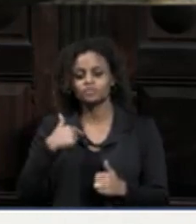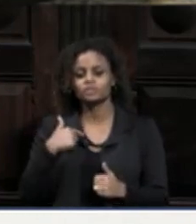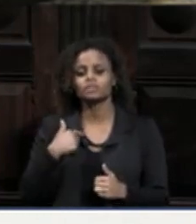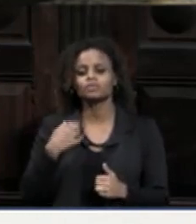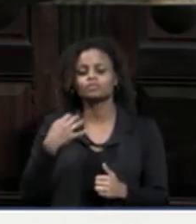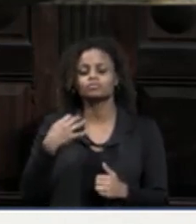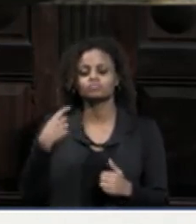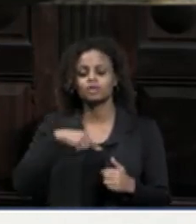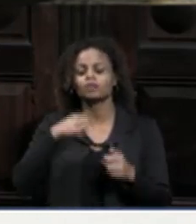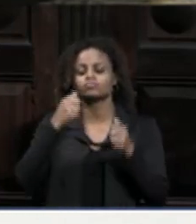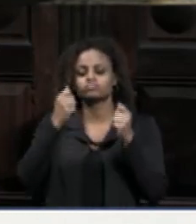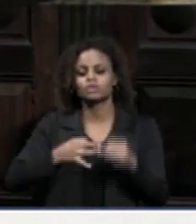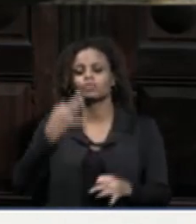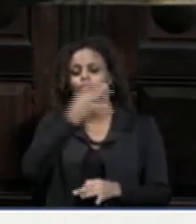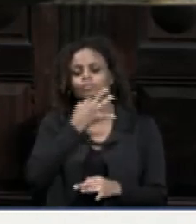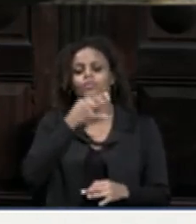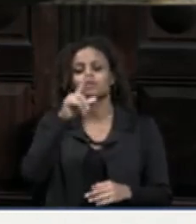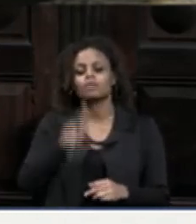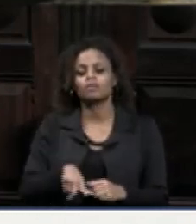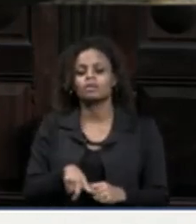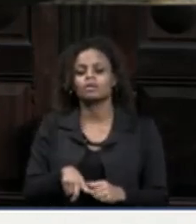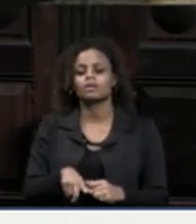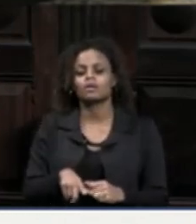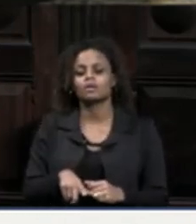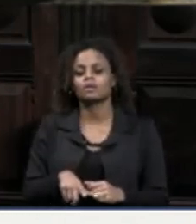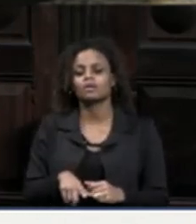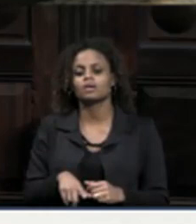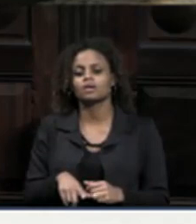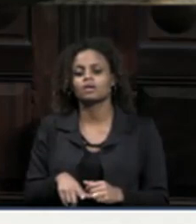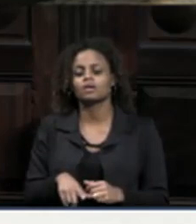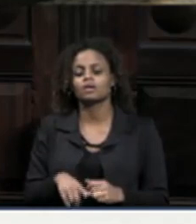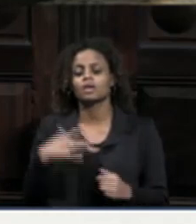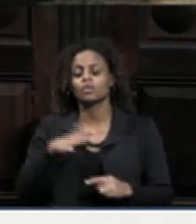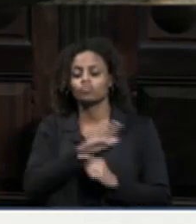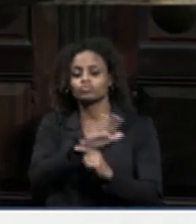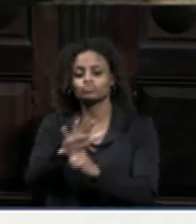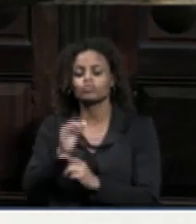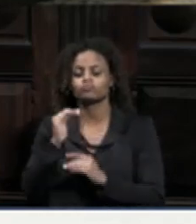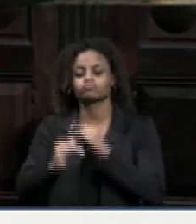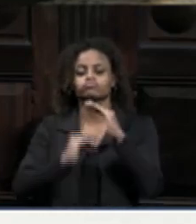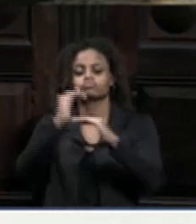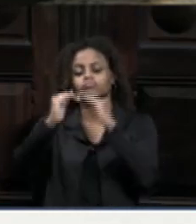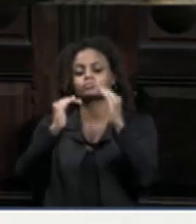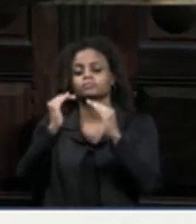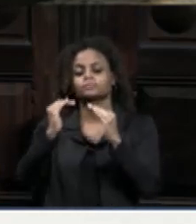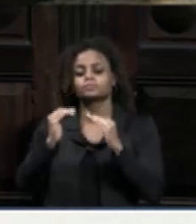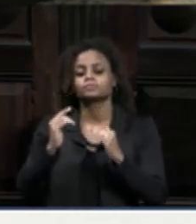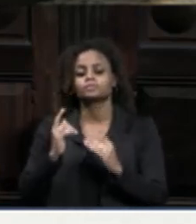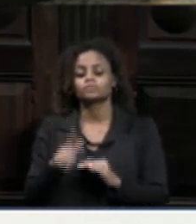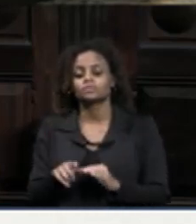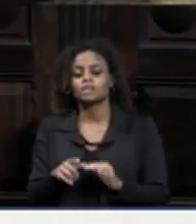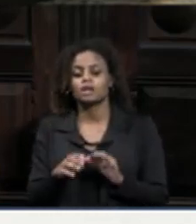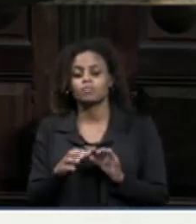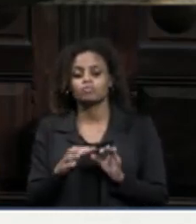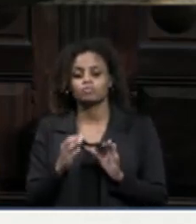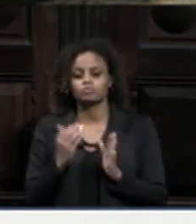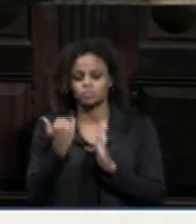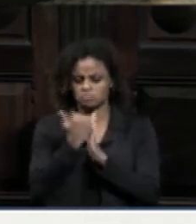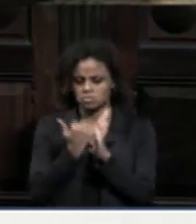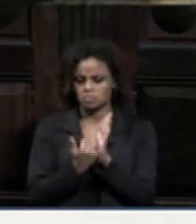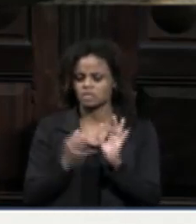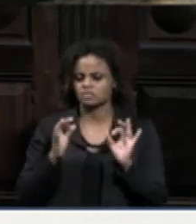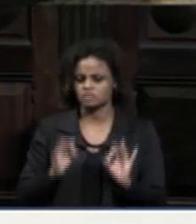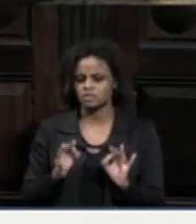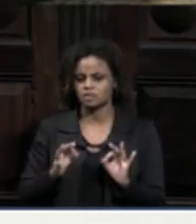questão de ordem vai exatamente na minha contribuição para construir as condições para a gente ter